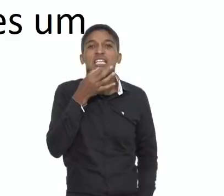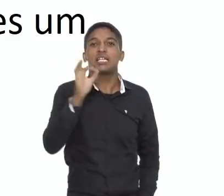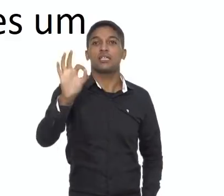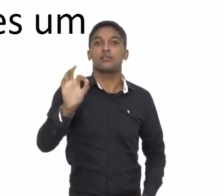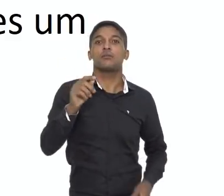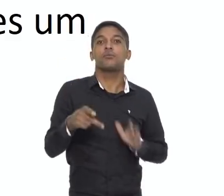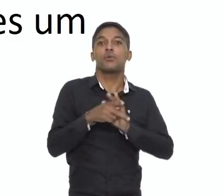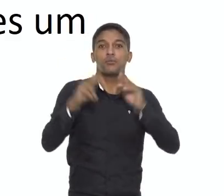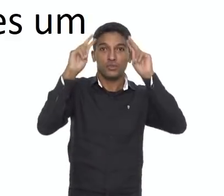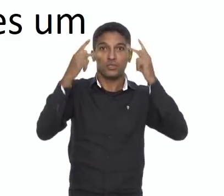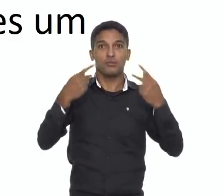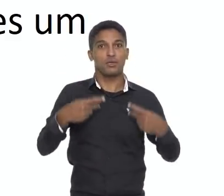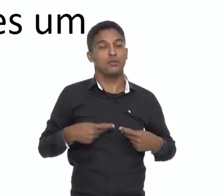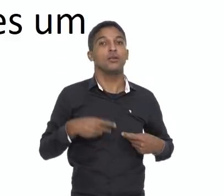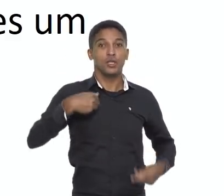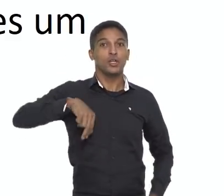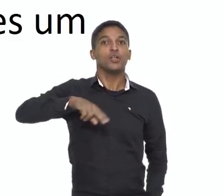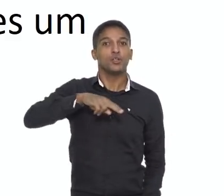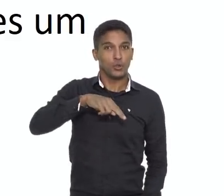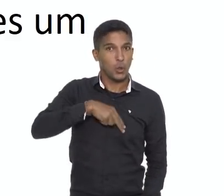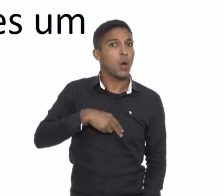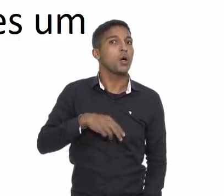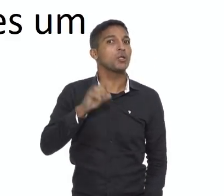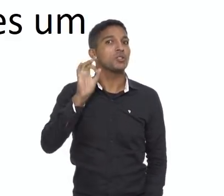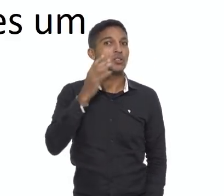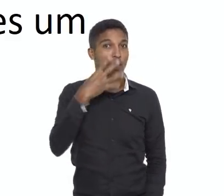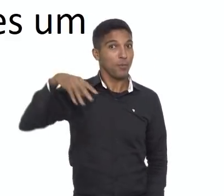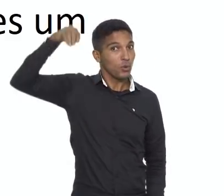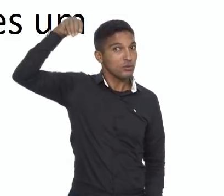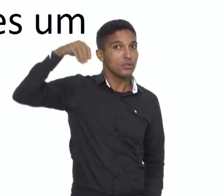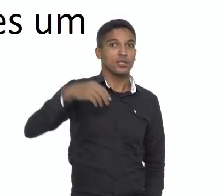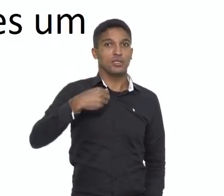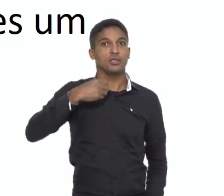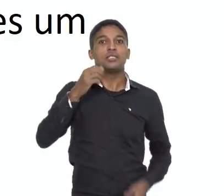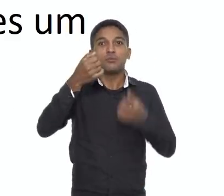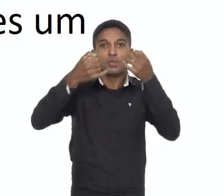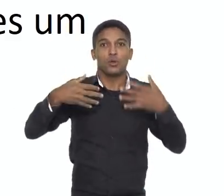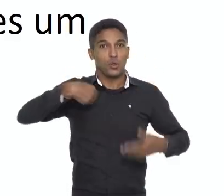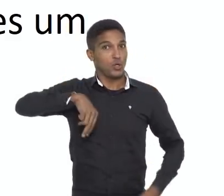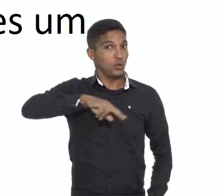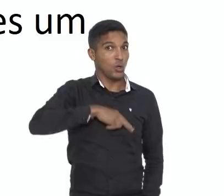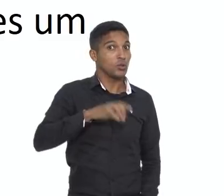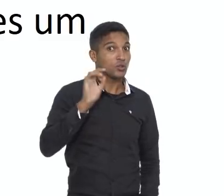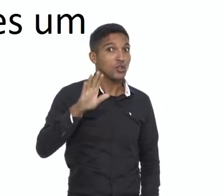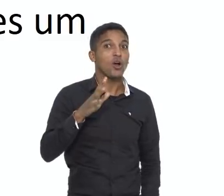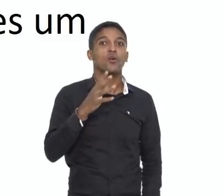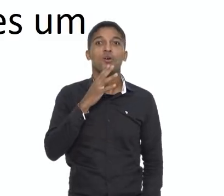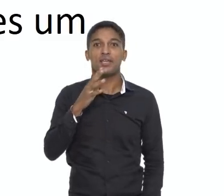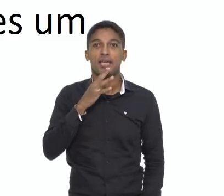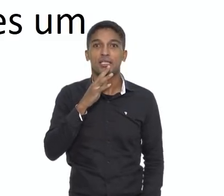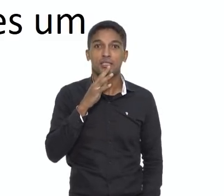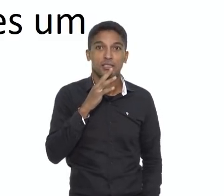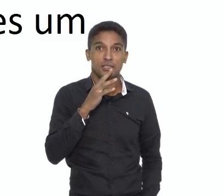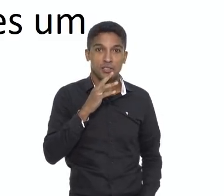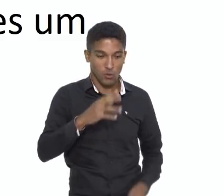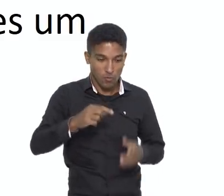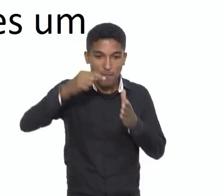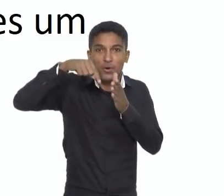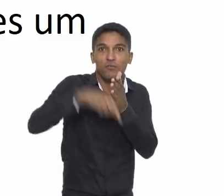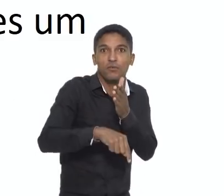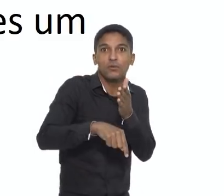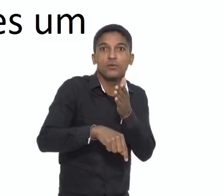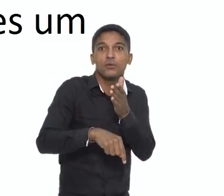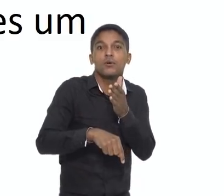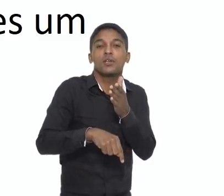a gente só conhece bem as coisas que cativou. Disse a raposa, os homens não têm mais tempo